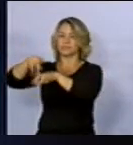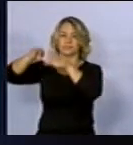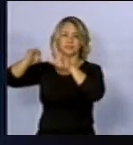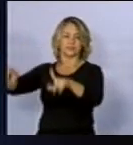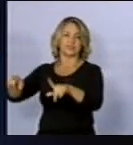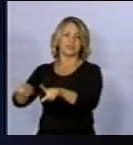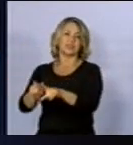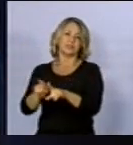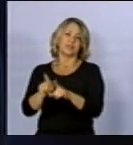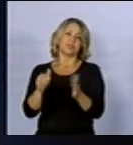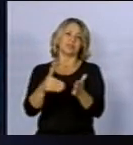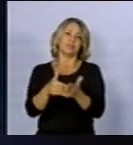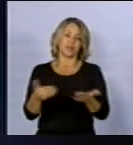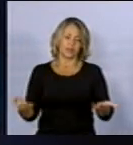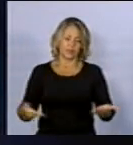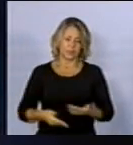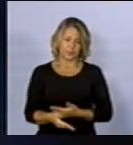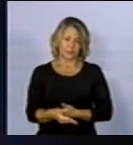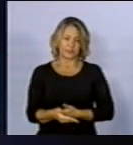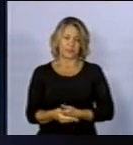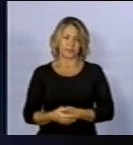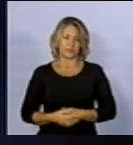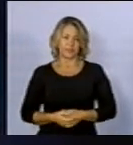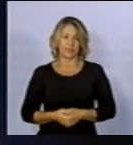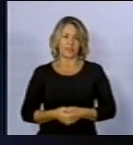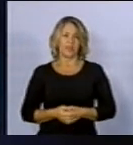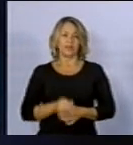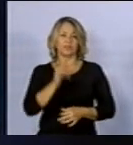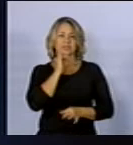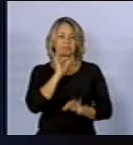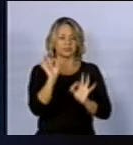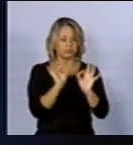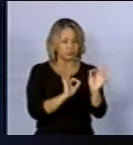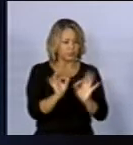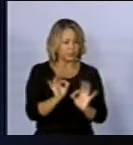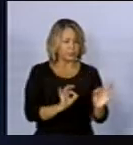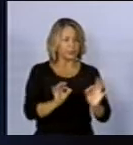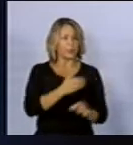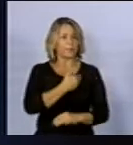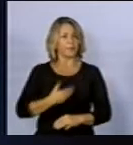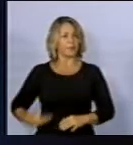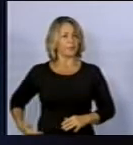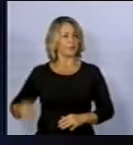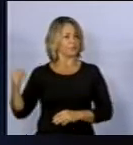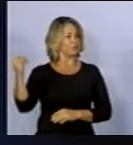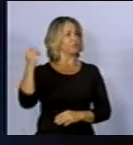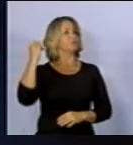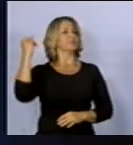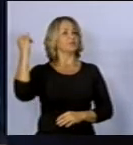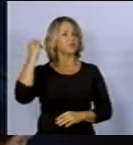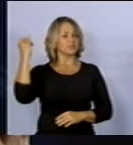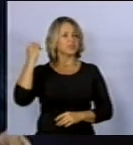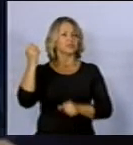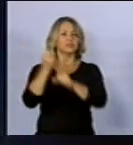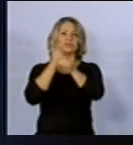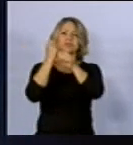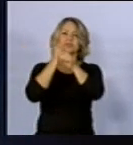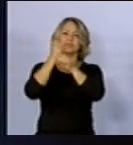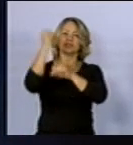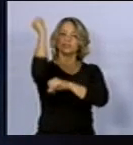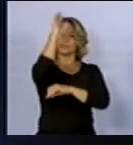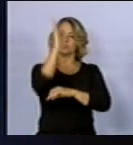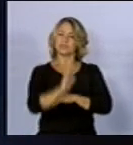considerações finais trata-se de serviço público essencial muito importante para construir o Brasil do